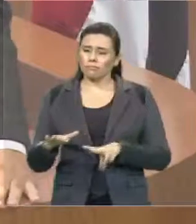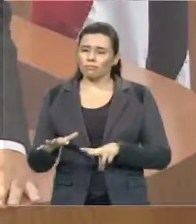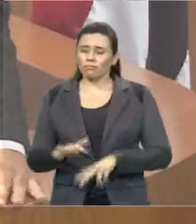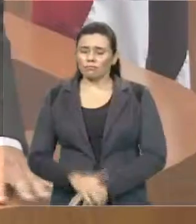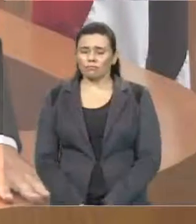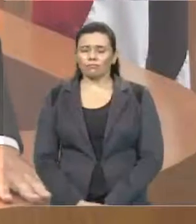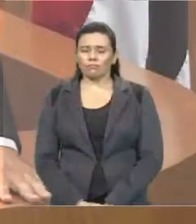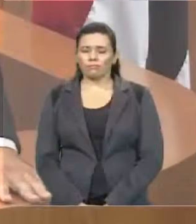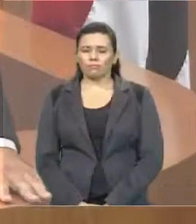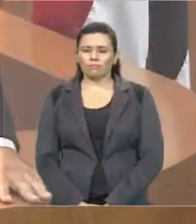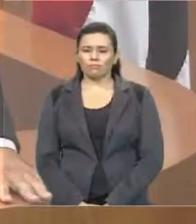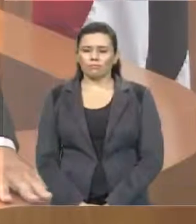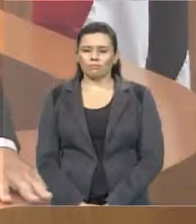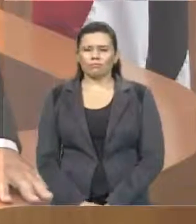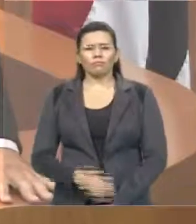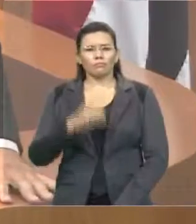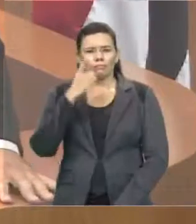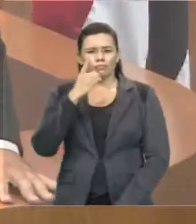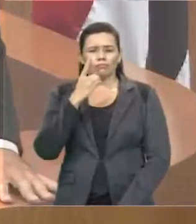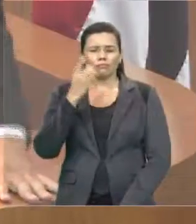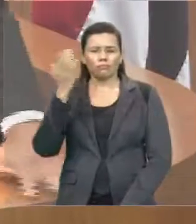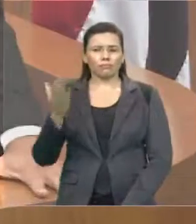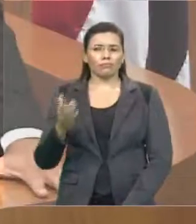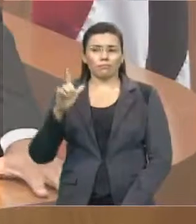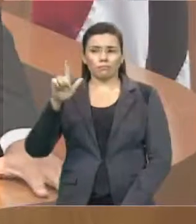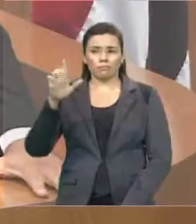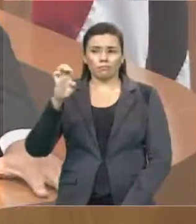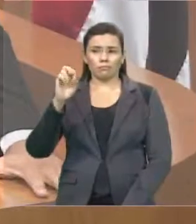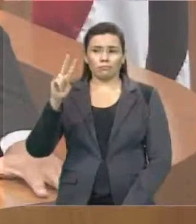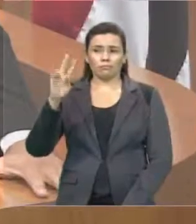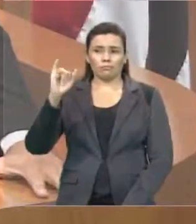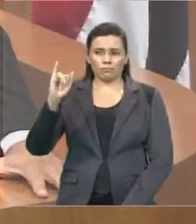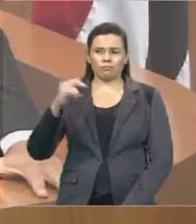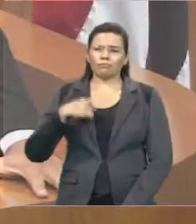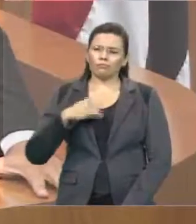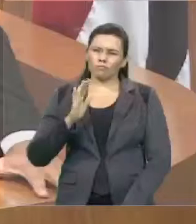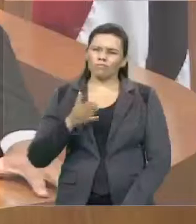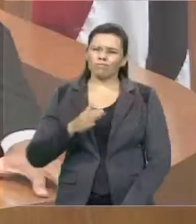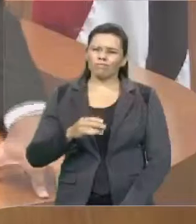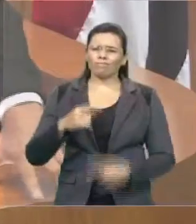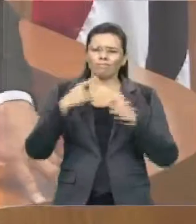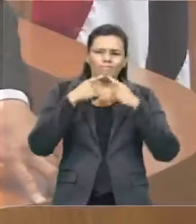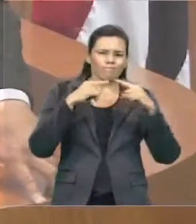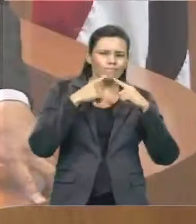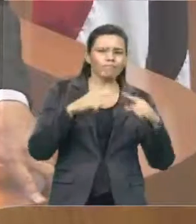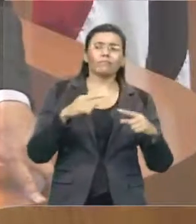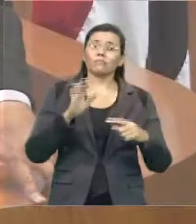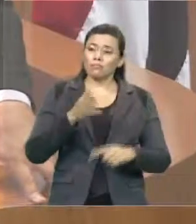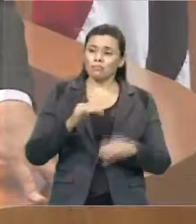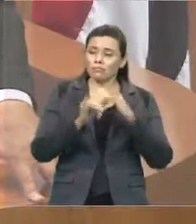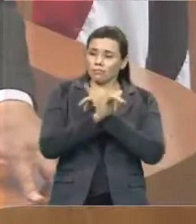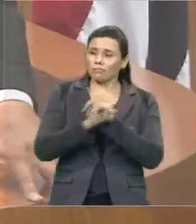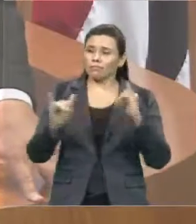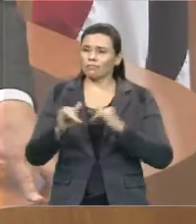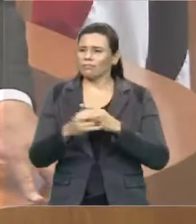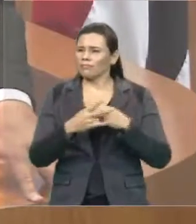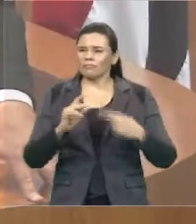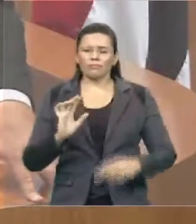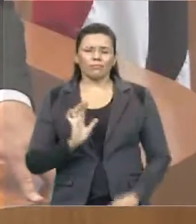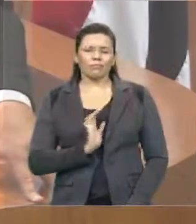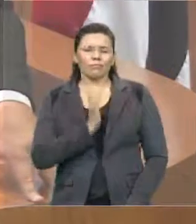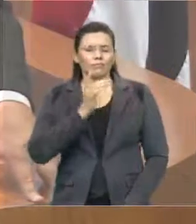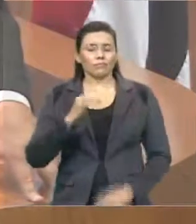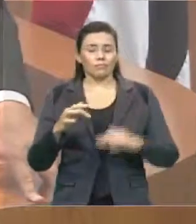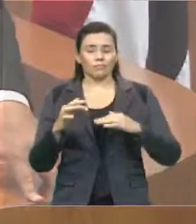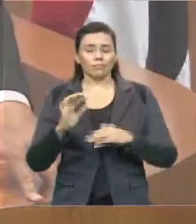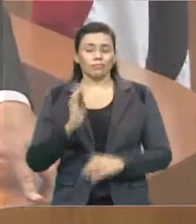tudo aquilo, deputado Levi, que nós temos falado de absurdos que acontecem na cidade de Bacabal contra a população, principalmente